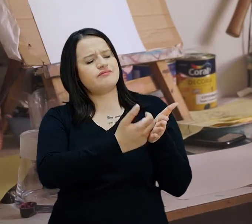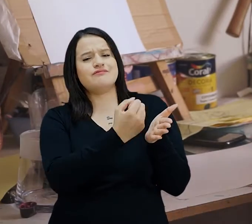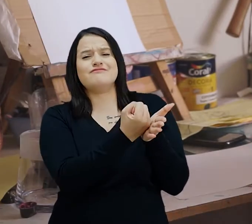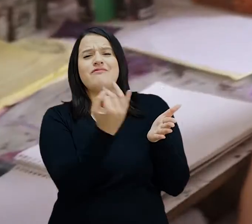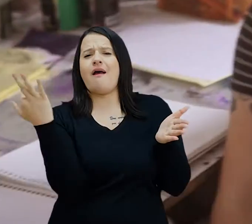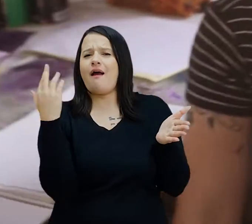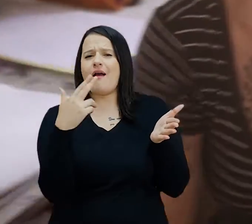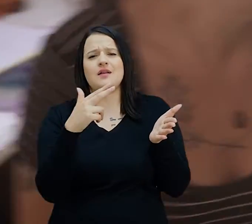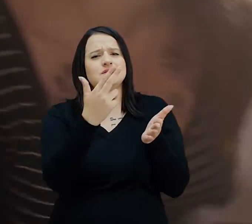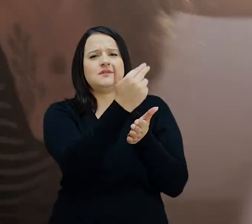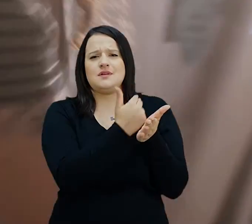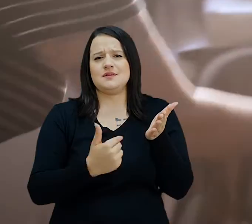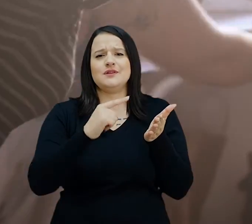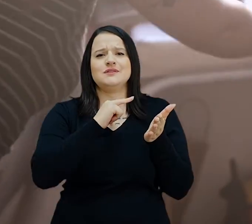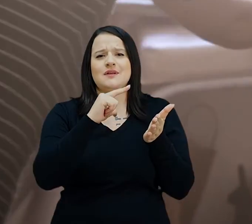desenho.